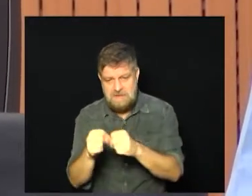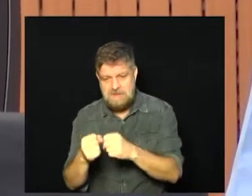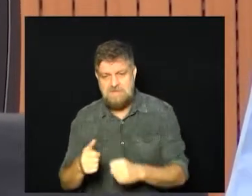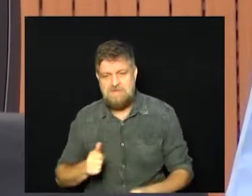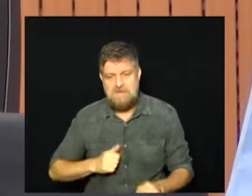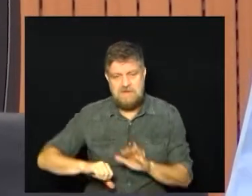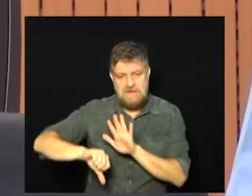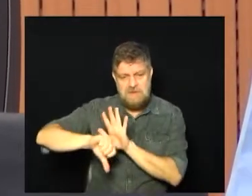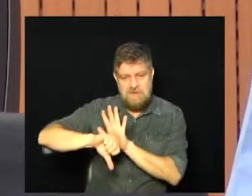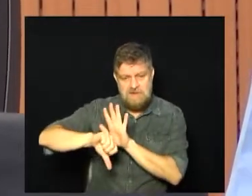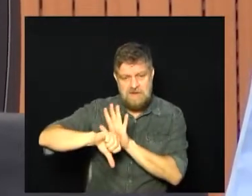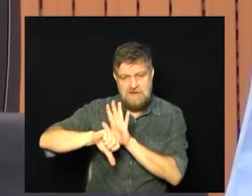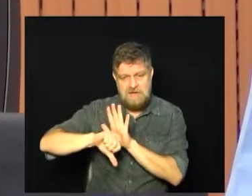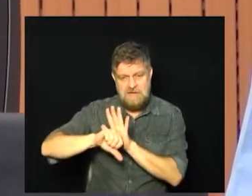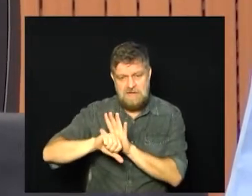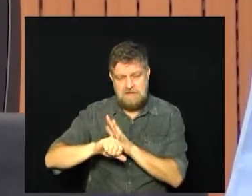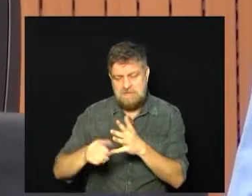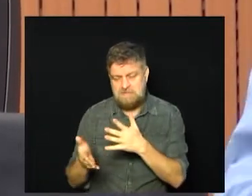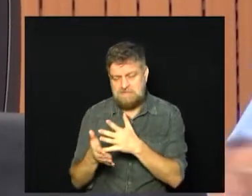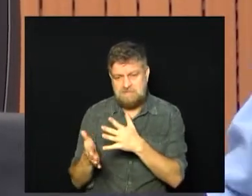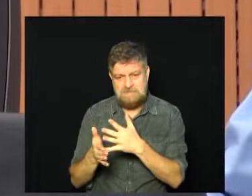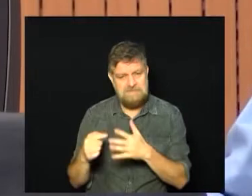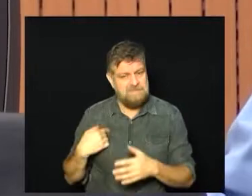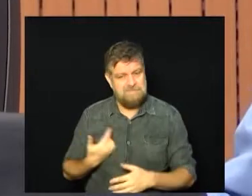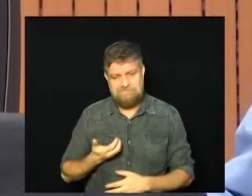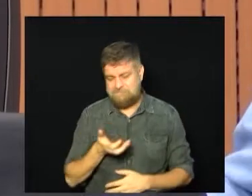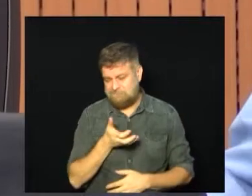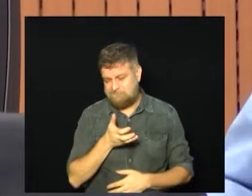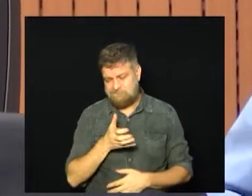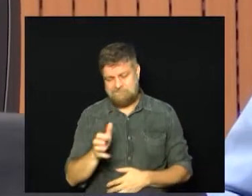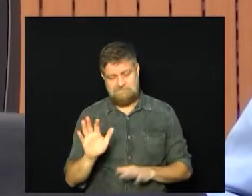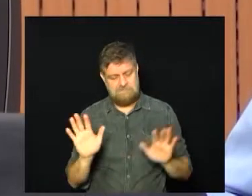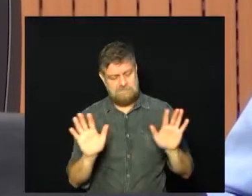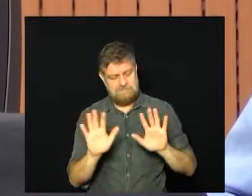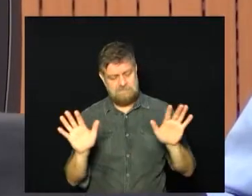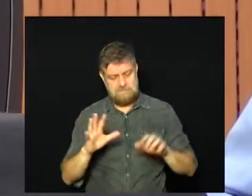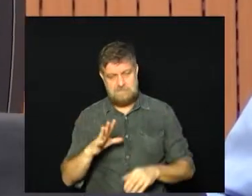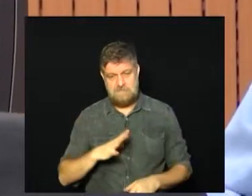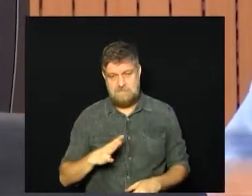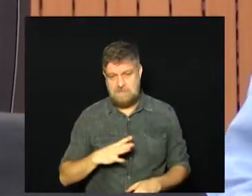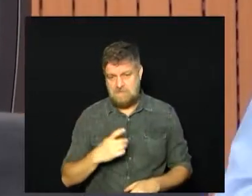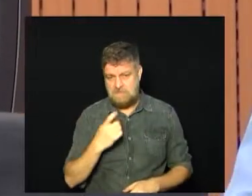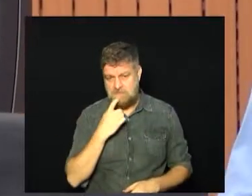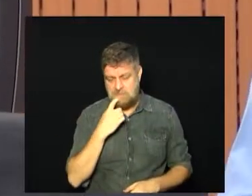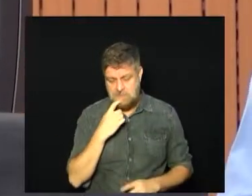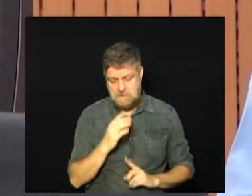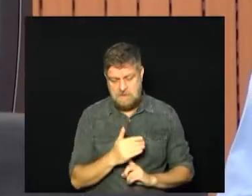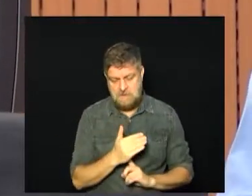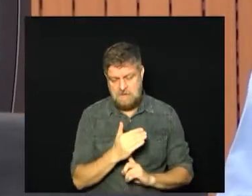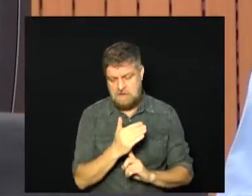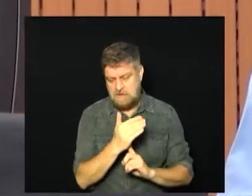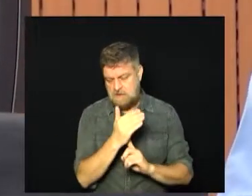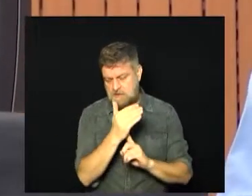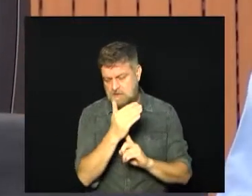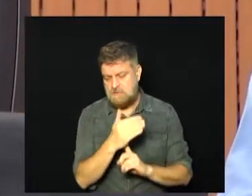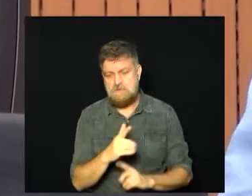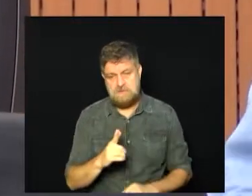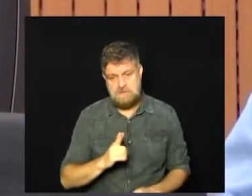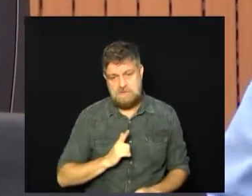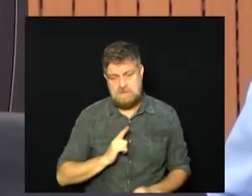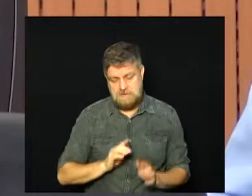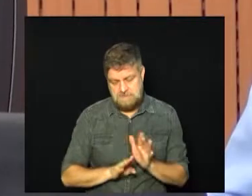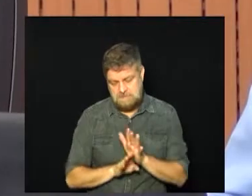marginalidade, que é tudo aquilo que a gente não quer para uma cidade saudável, para uma cidade que se diz vanguarda da tecnologia. A gente teve, a partir dos